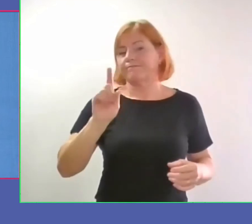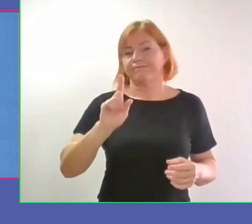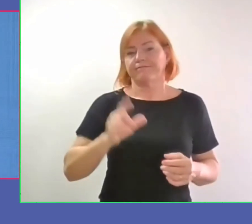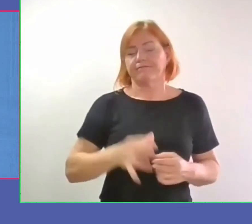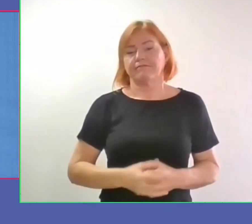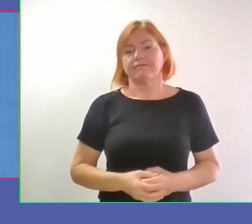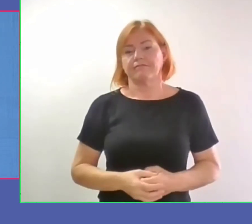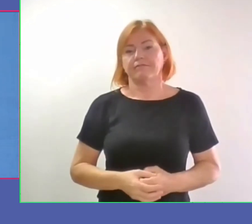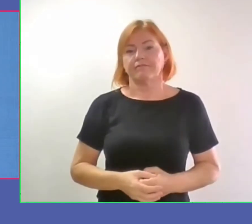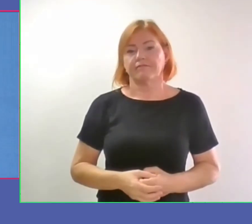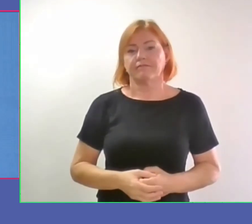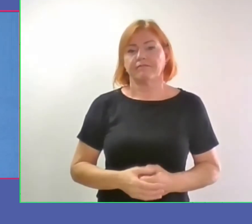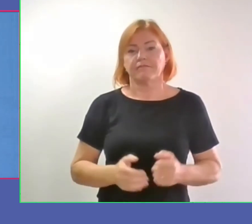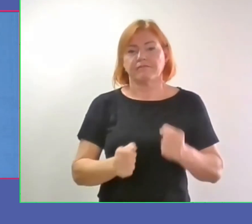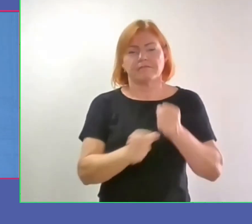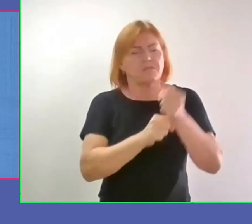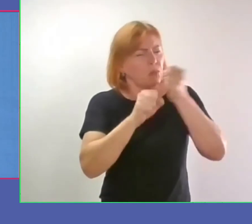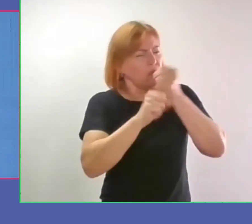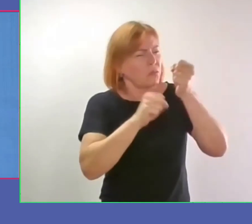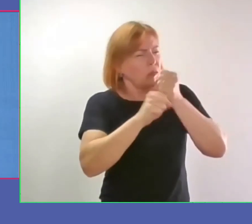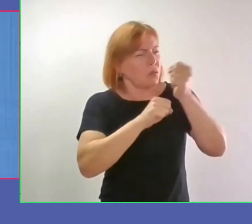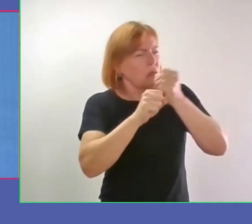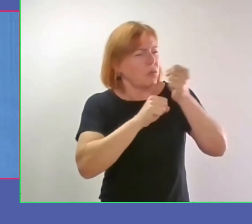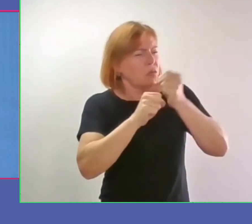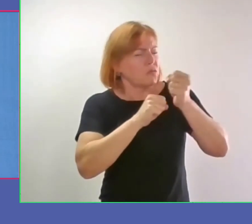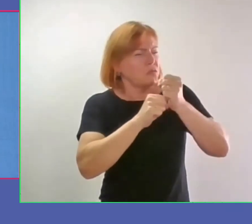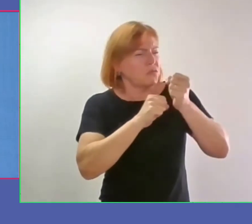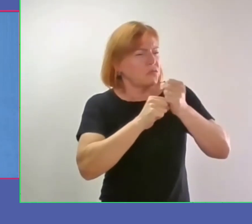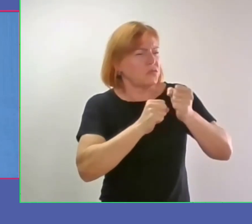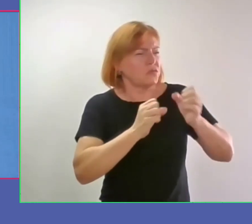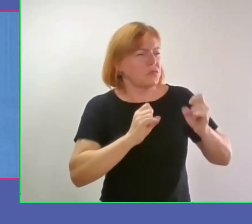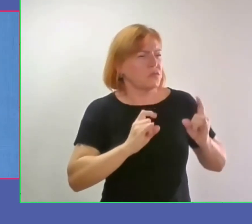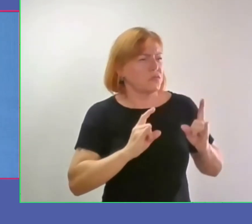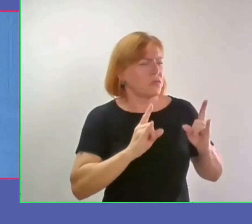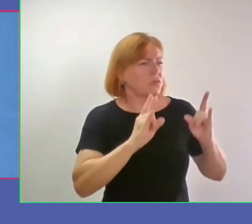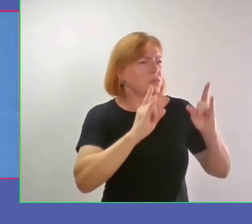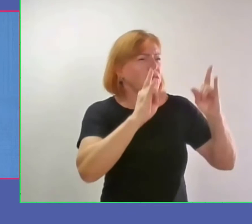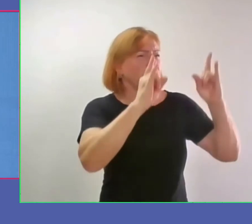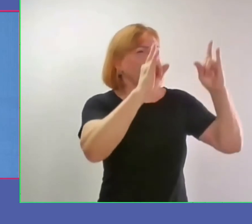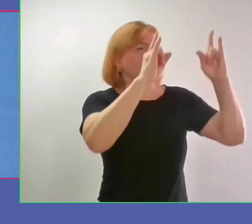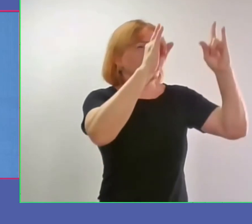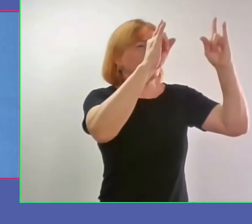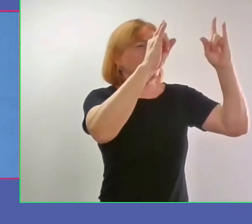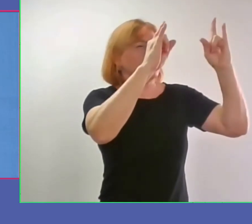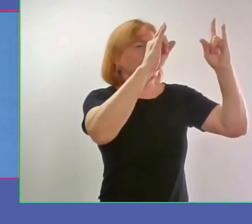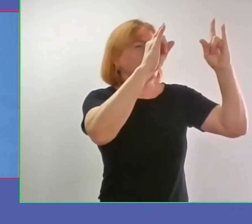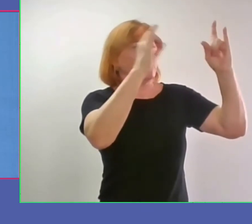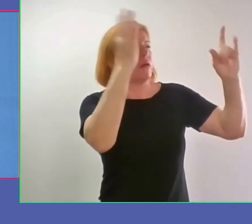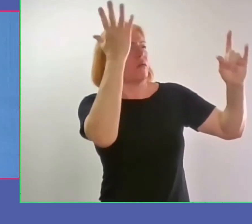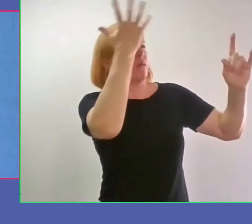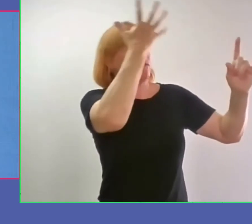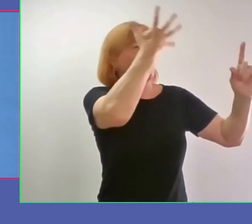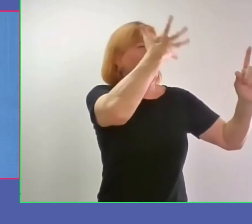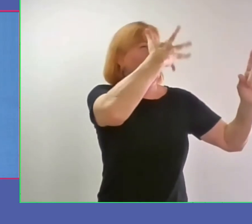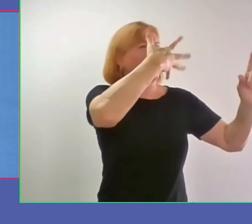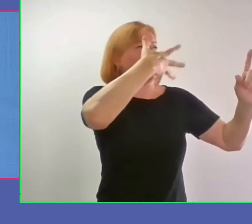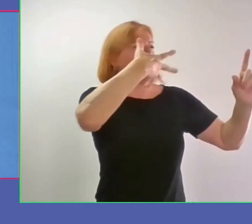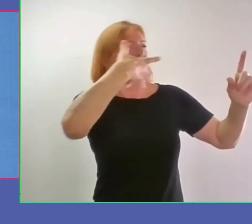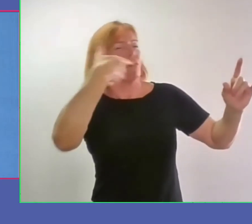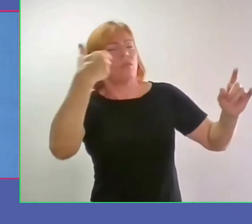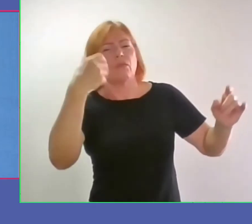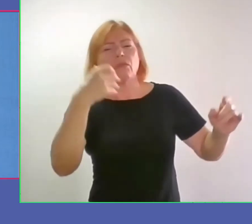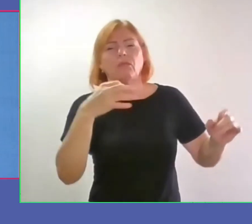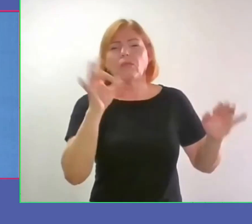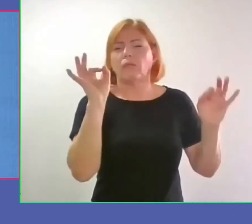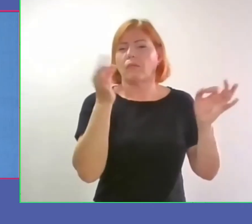construir templos suntuosos, não. A única maneira de Deus conseguir, através